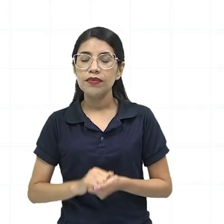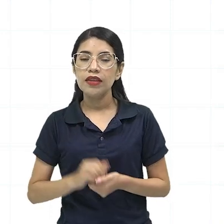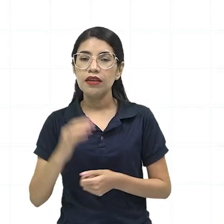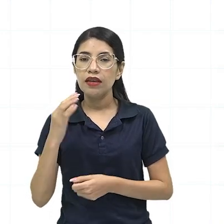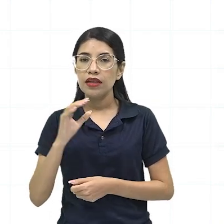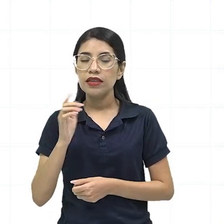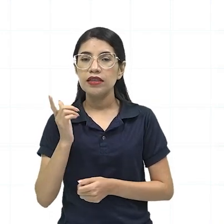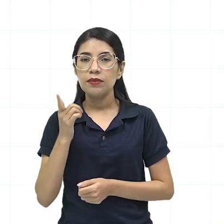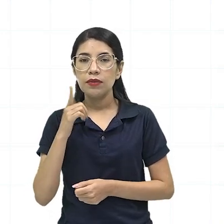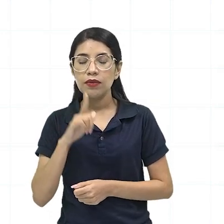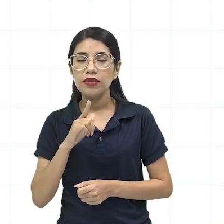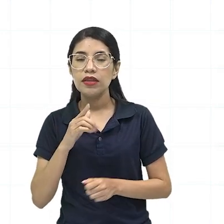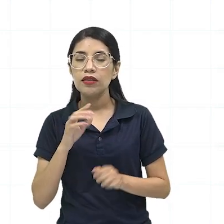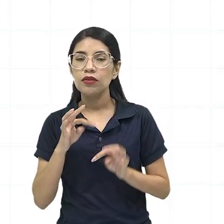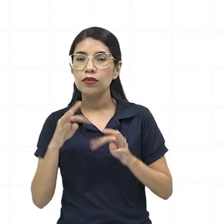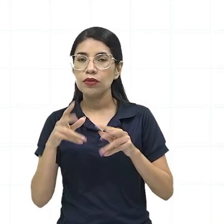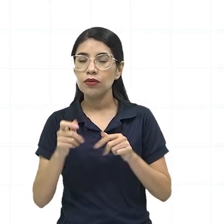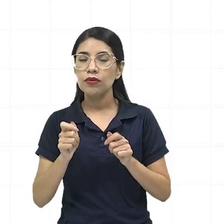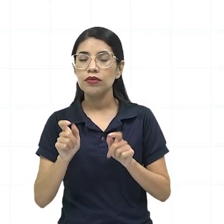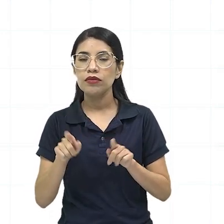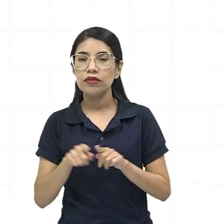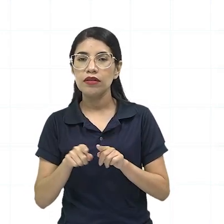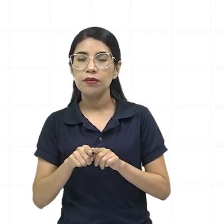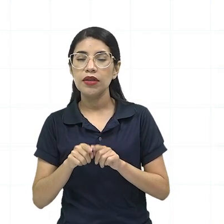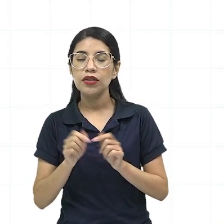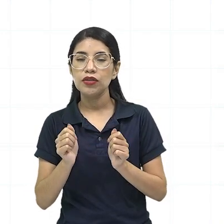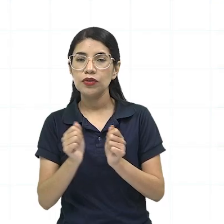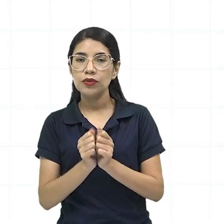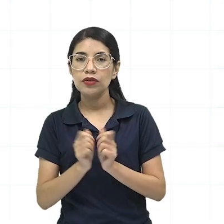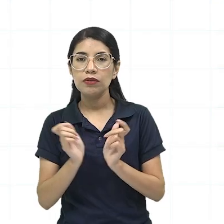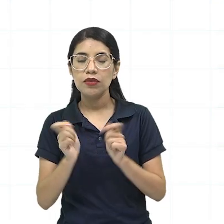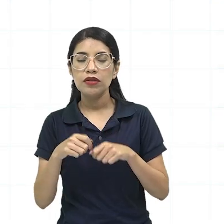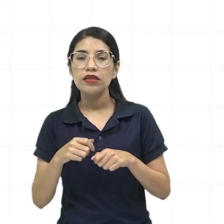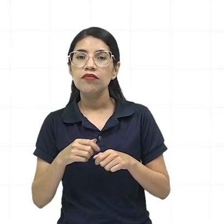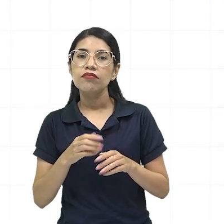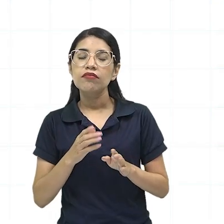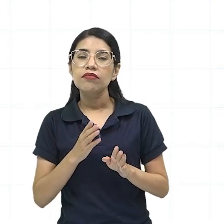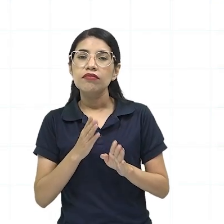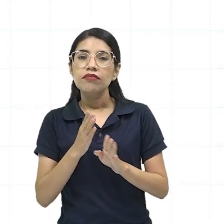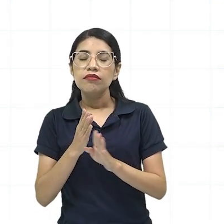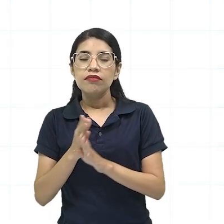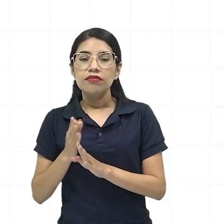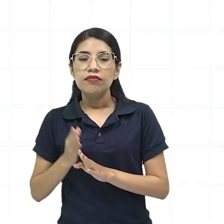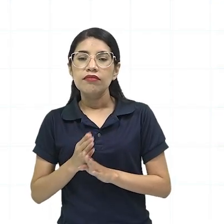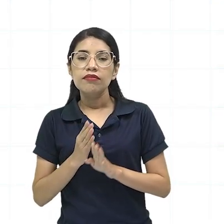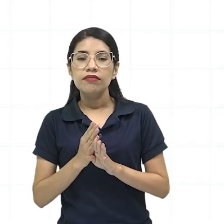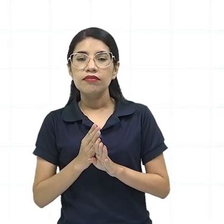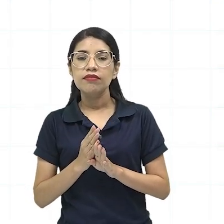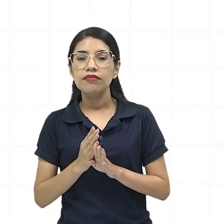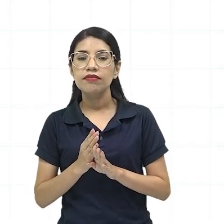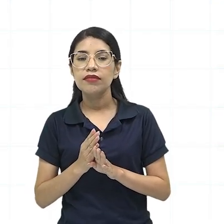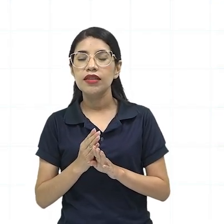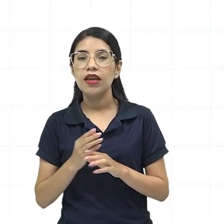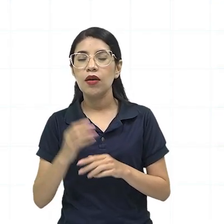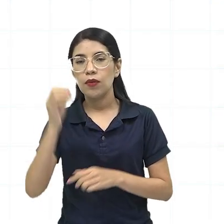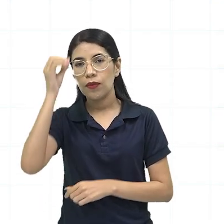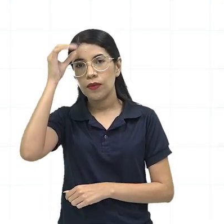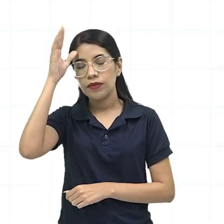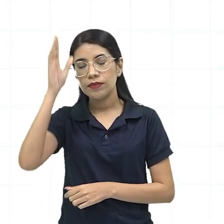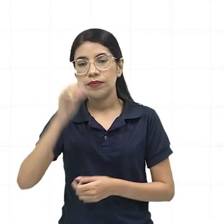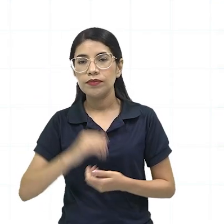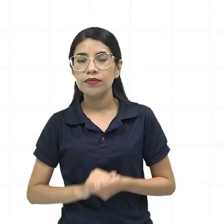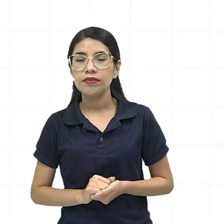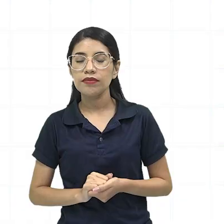e juntos vamos desbravar as fronteiras do conhecimento. São chamadas muito comuns em revistas como, por exemplo, a Super